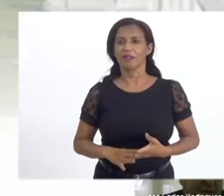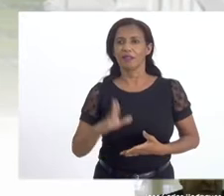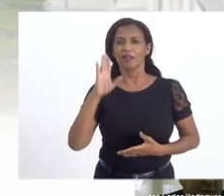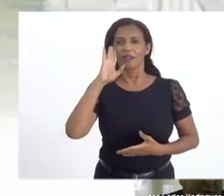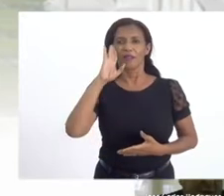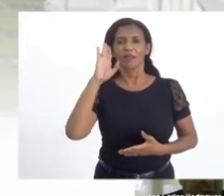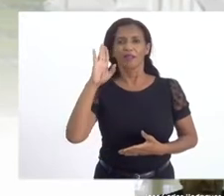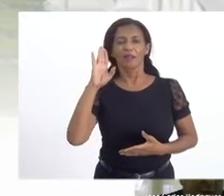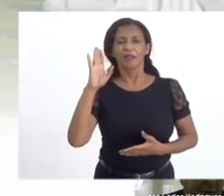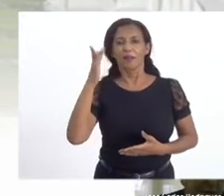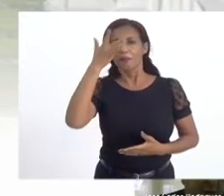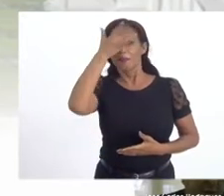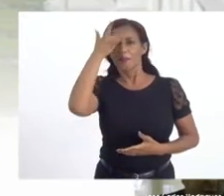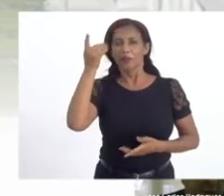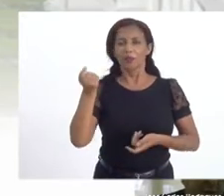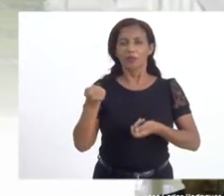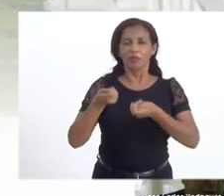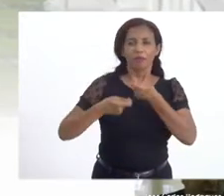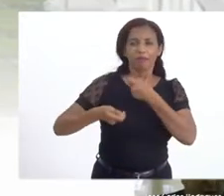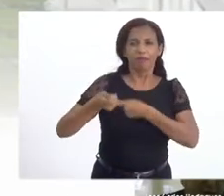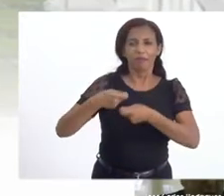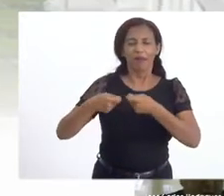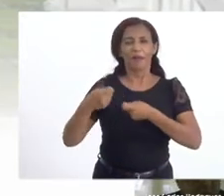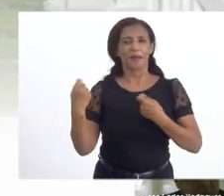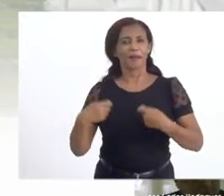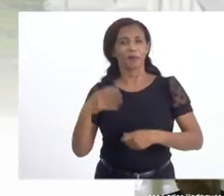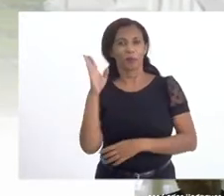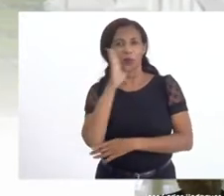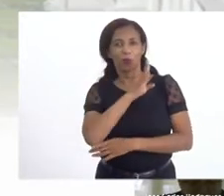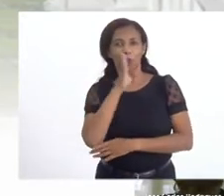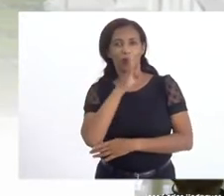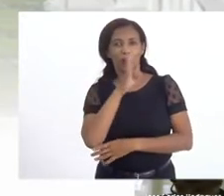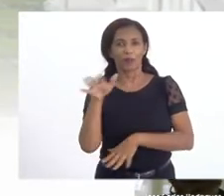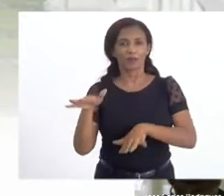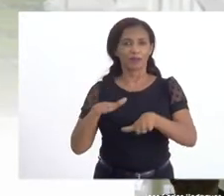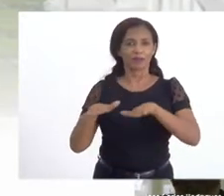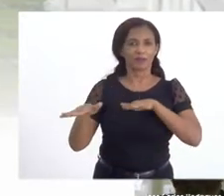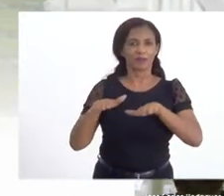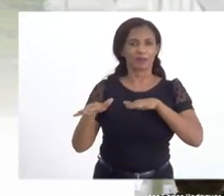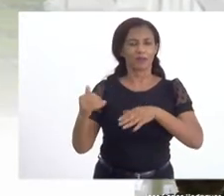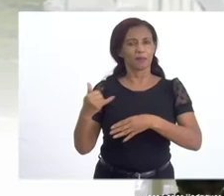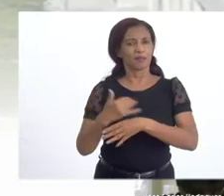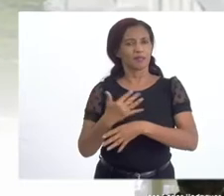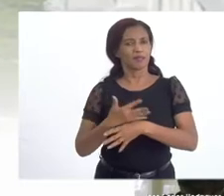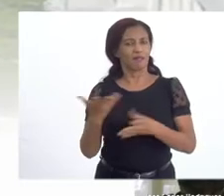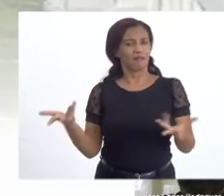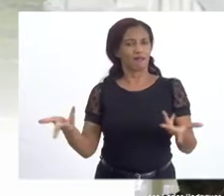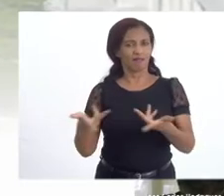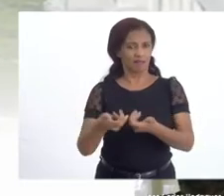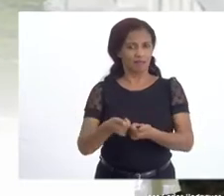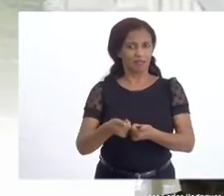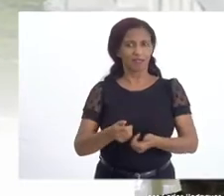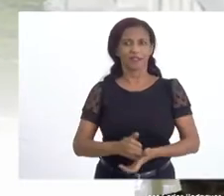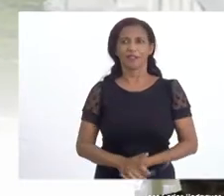principalmente passageiros de negócios que necessitam de agilidade em seus deslocamentos pela cidade maravilhosa.